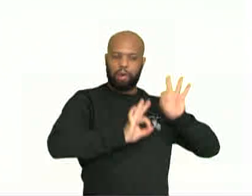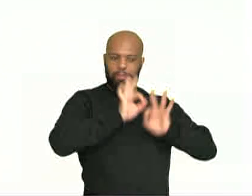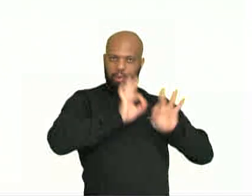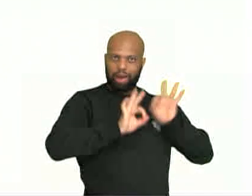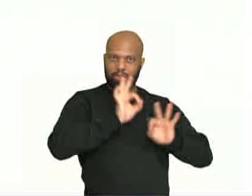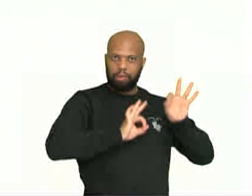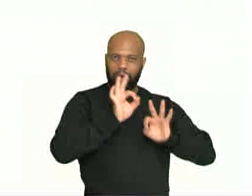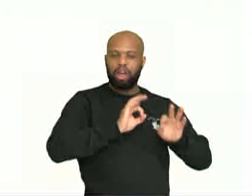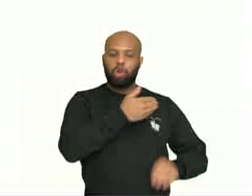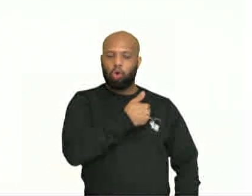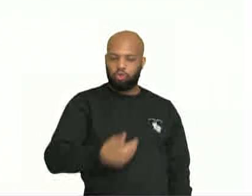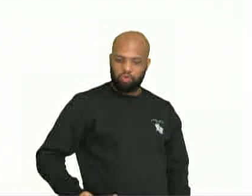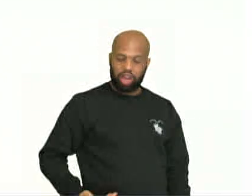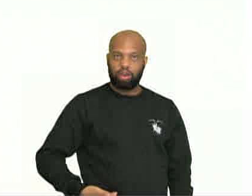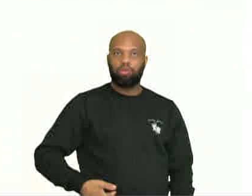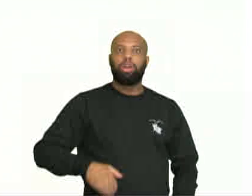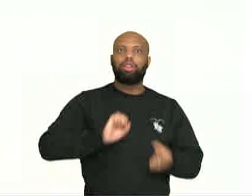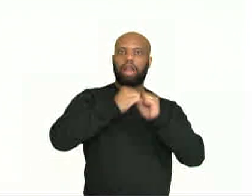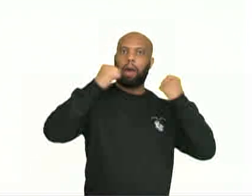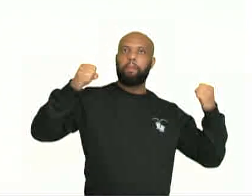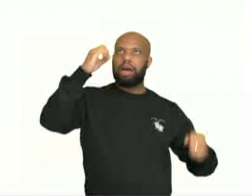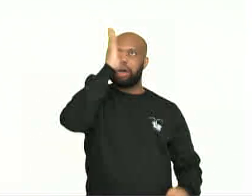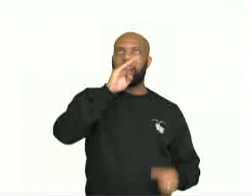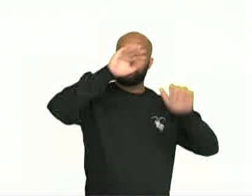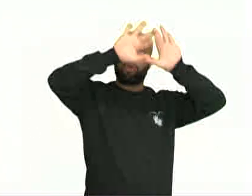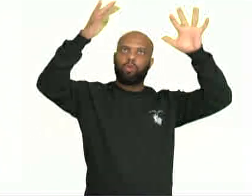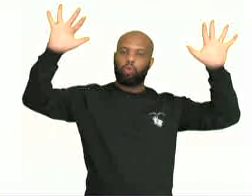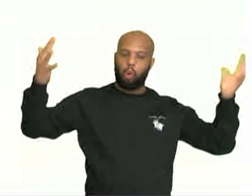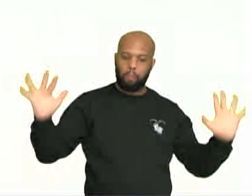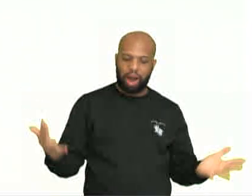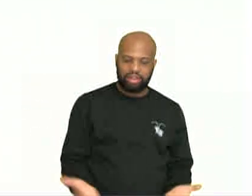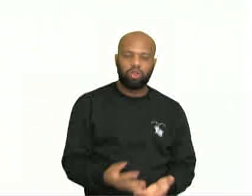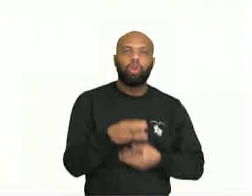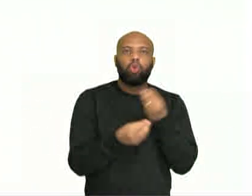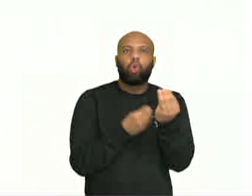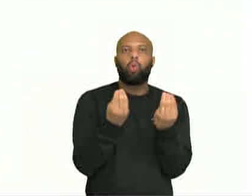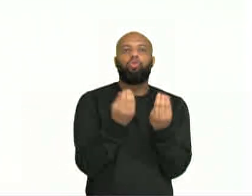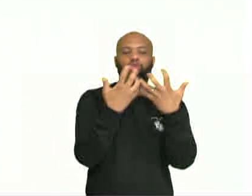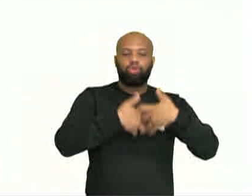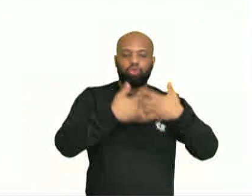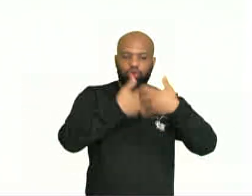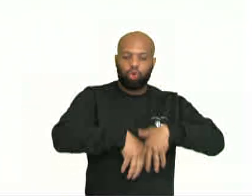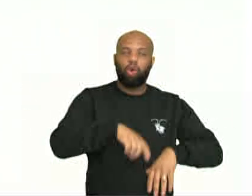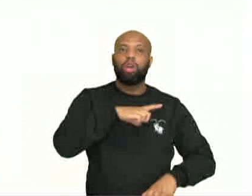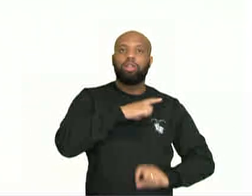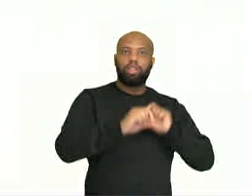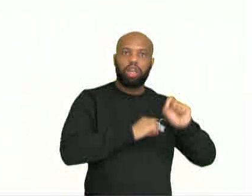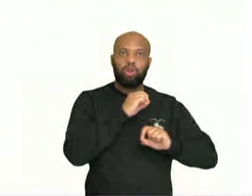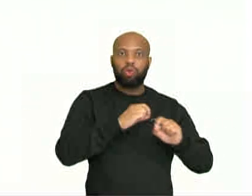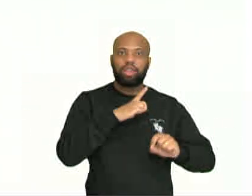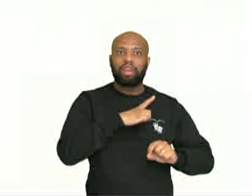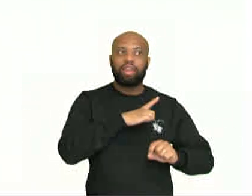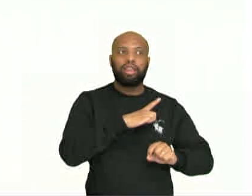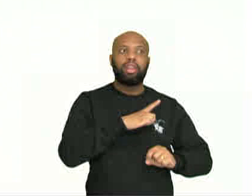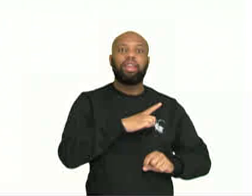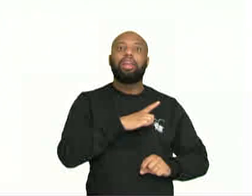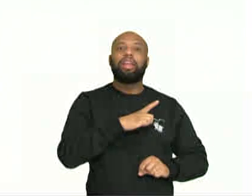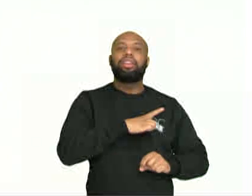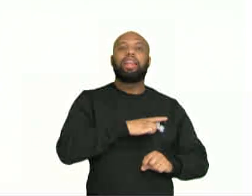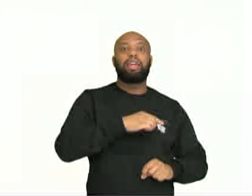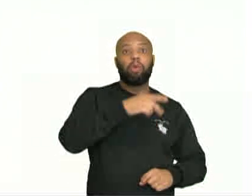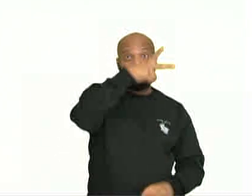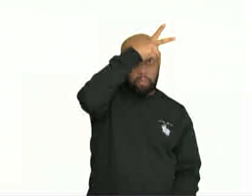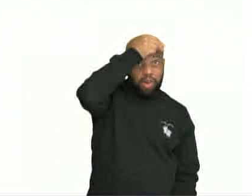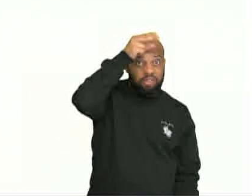organizacionais do tamanho do Brasil a sua funcionalidade. Ou seja, nós temos um poder executivo no município, representado pelo